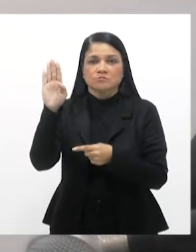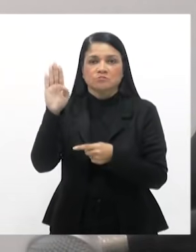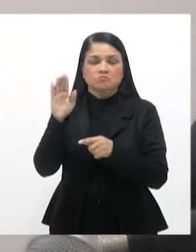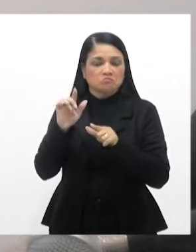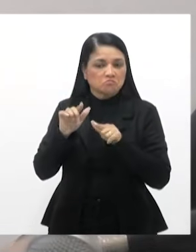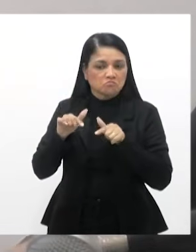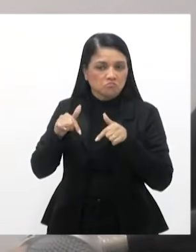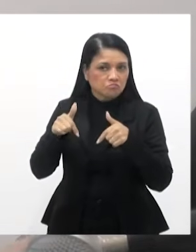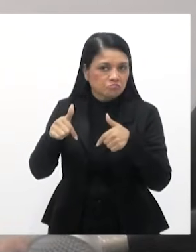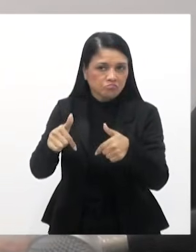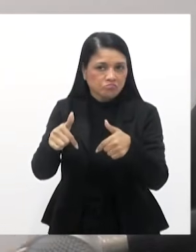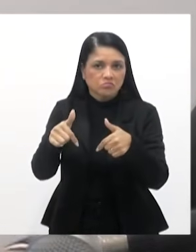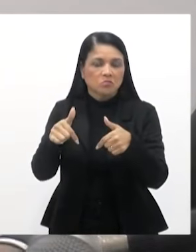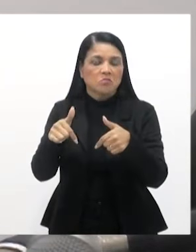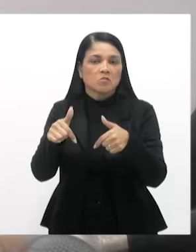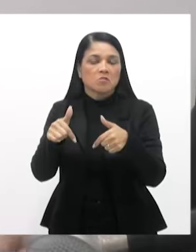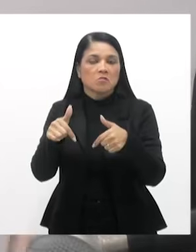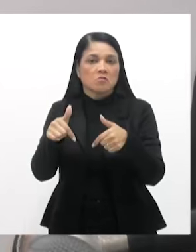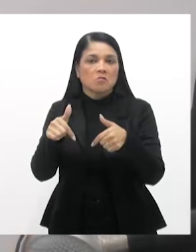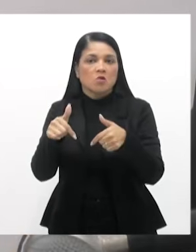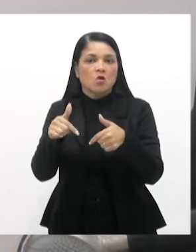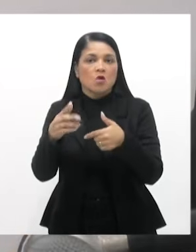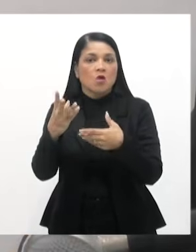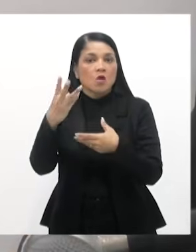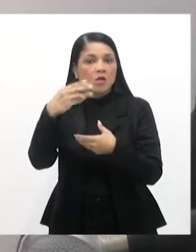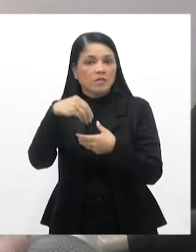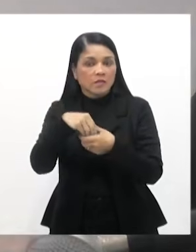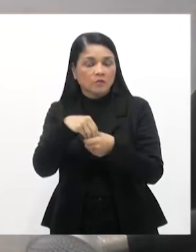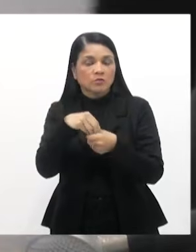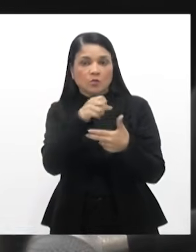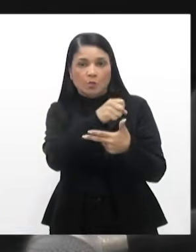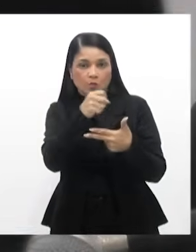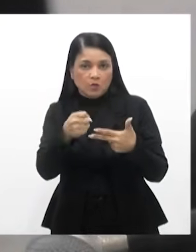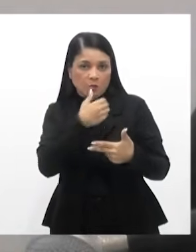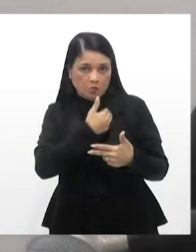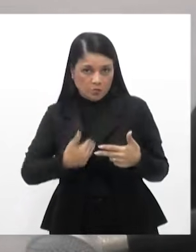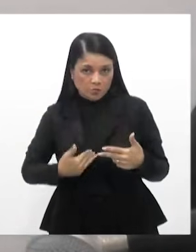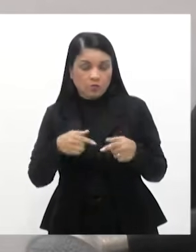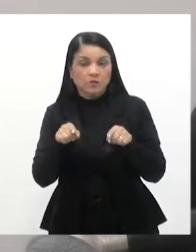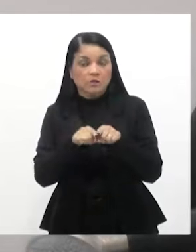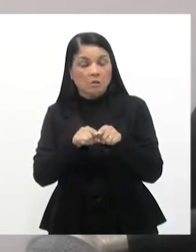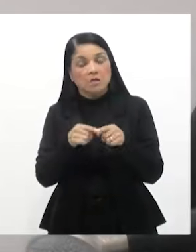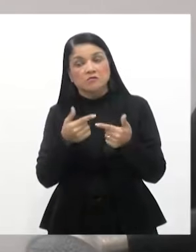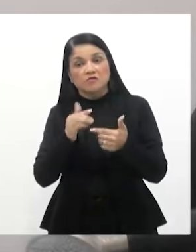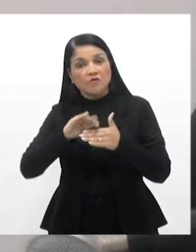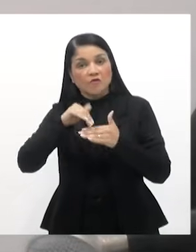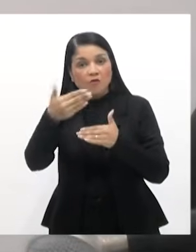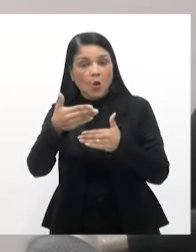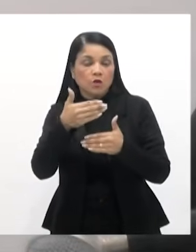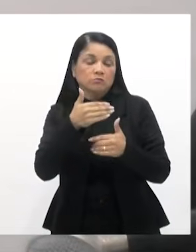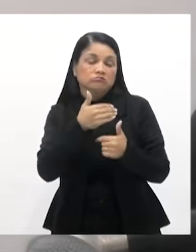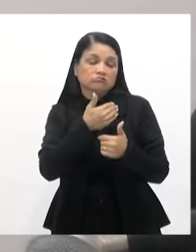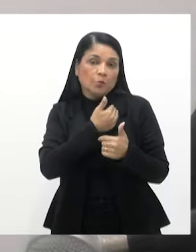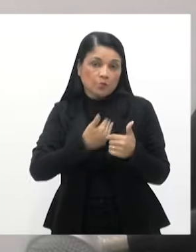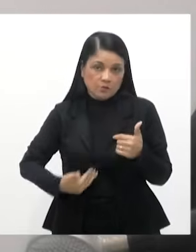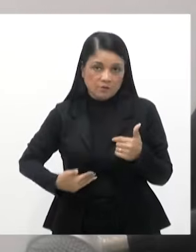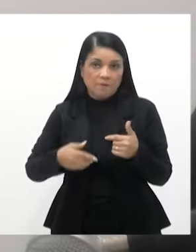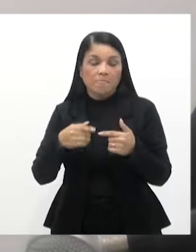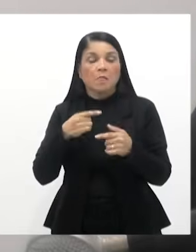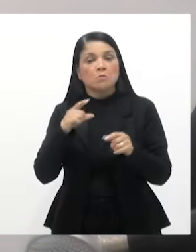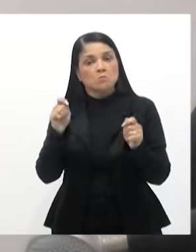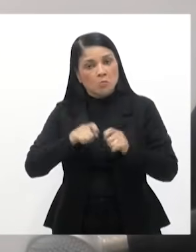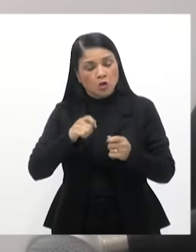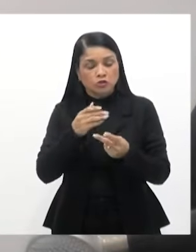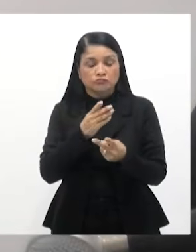exercendo um poder dentro do poder público, como aqueles que não estão, porque isso pode acontecer para os dois lados. Nós podemos ter